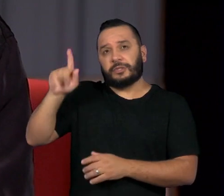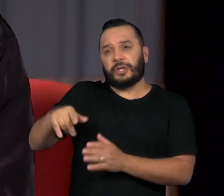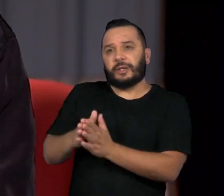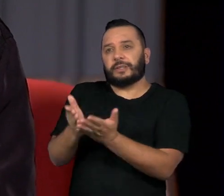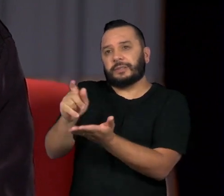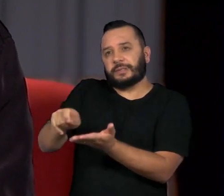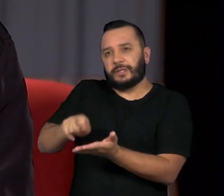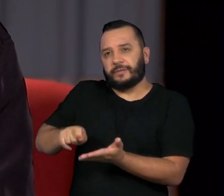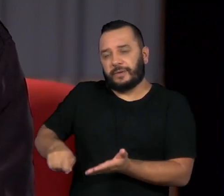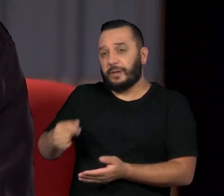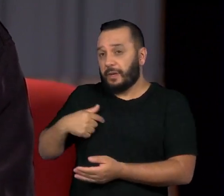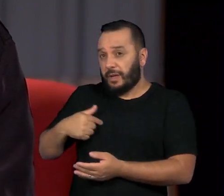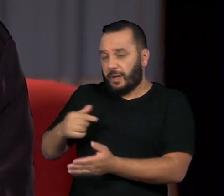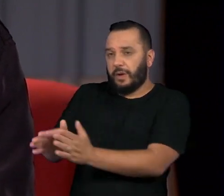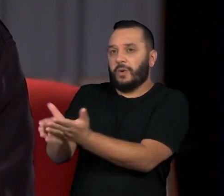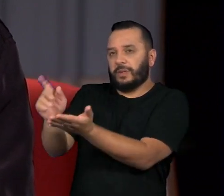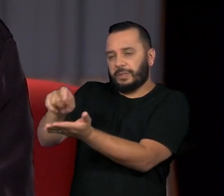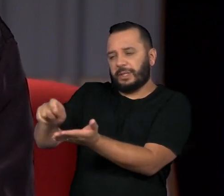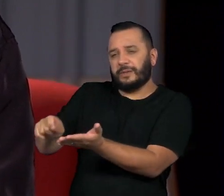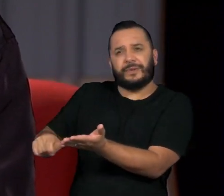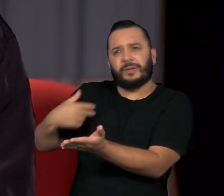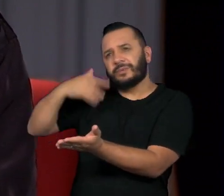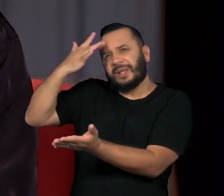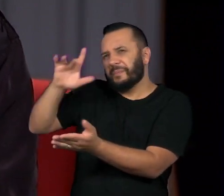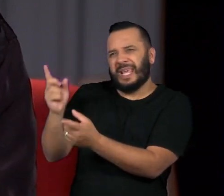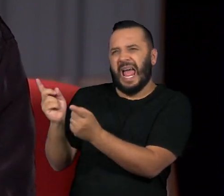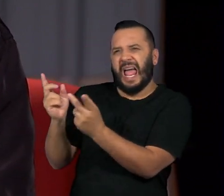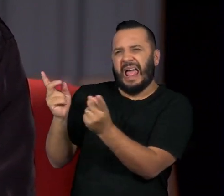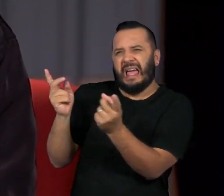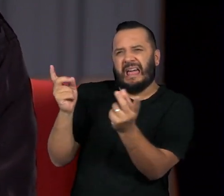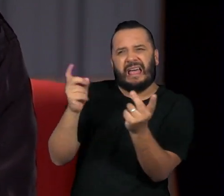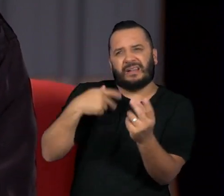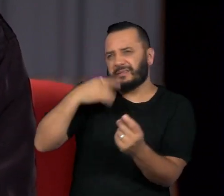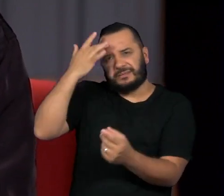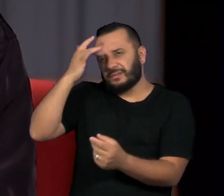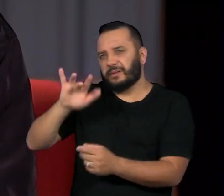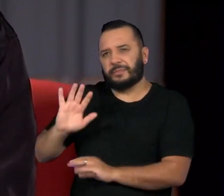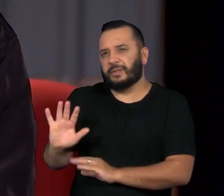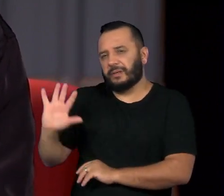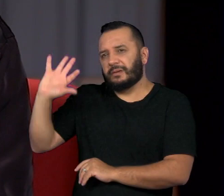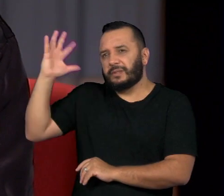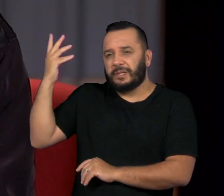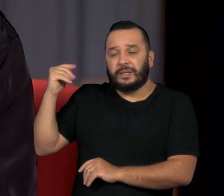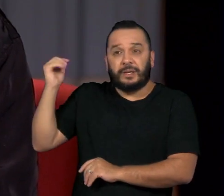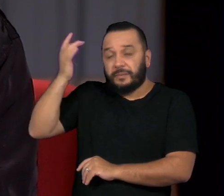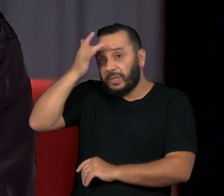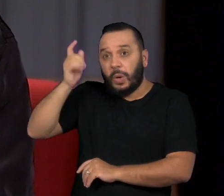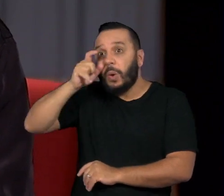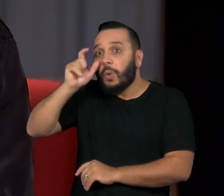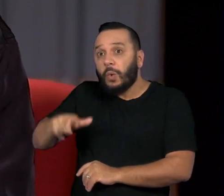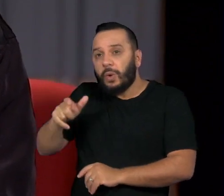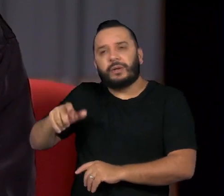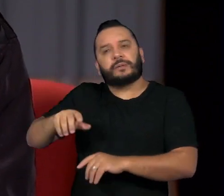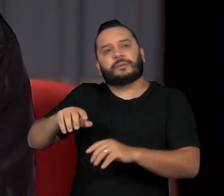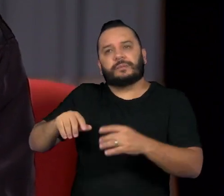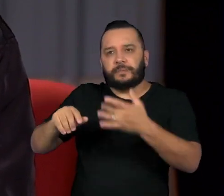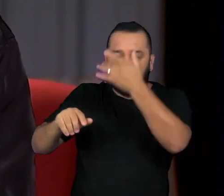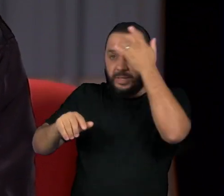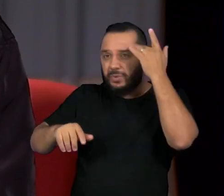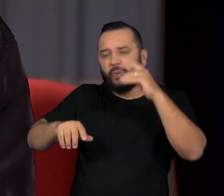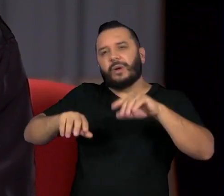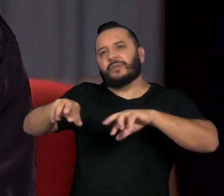história, jamais eu pensei que ela fosse chegar a tantas pessoas, que fosse encontrar um público, né, tão diverso e, ao mesmo